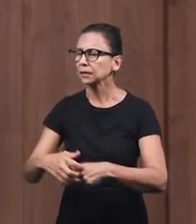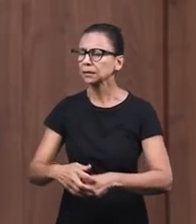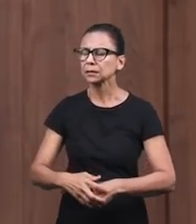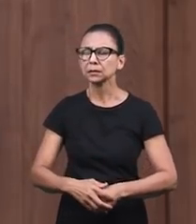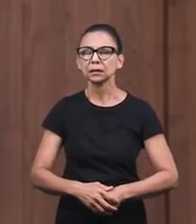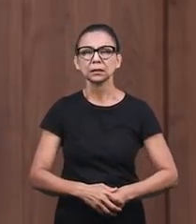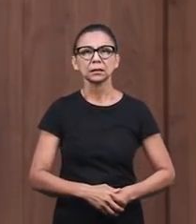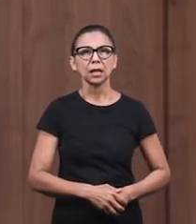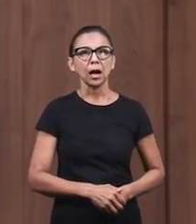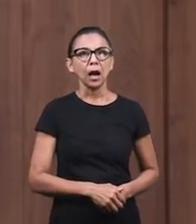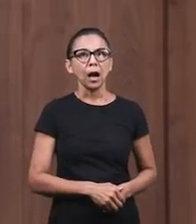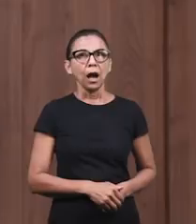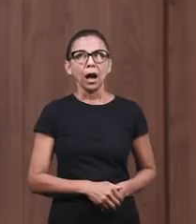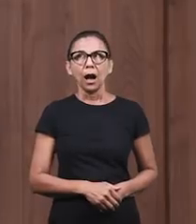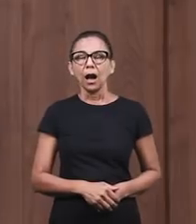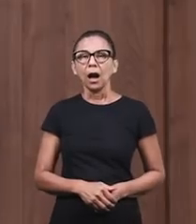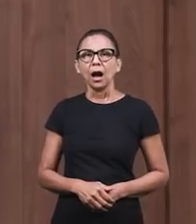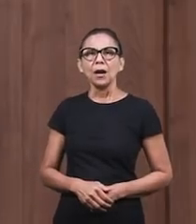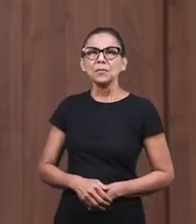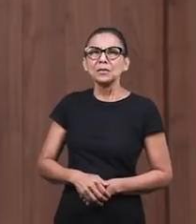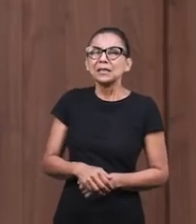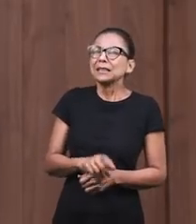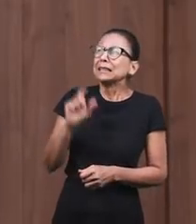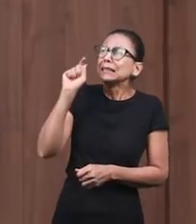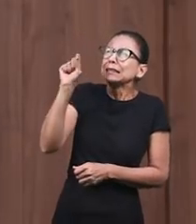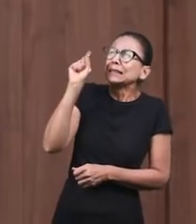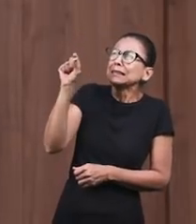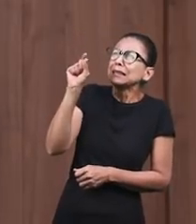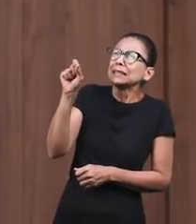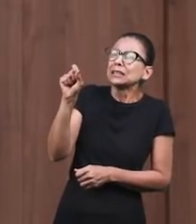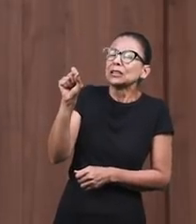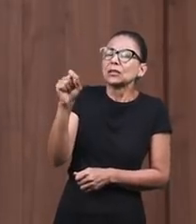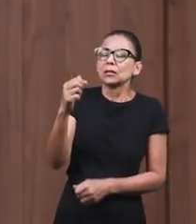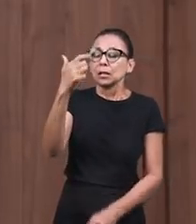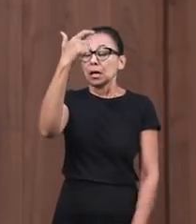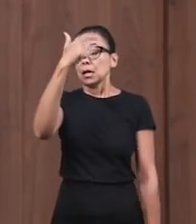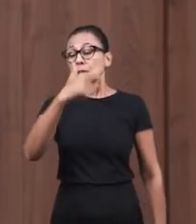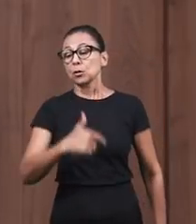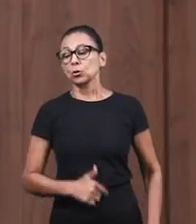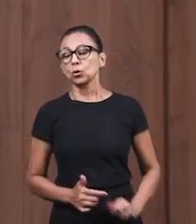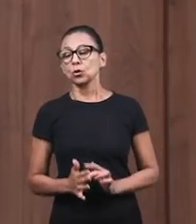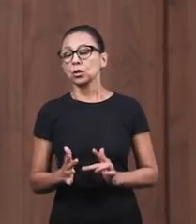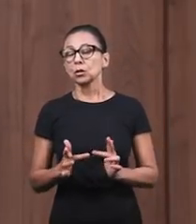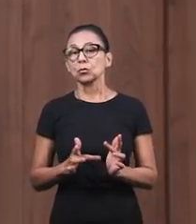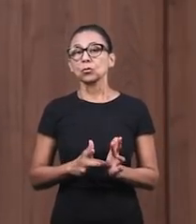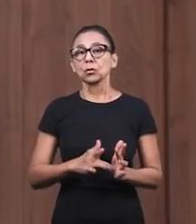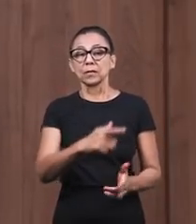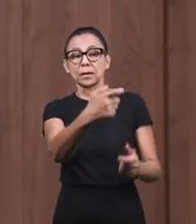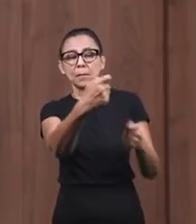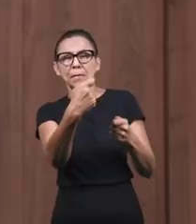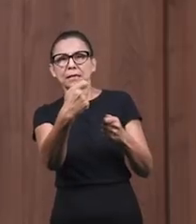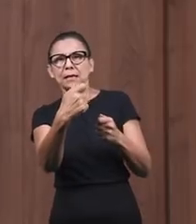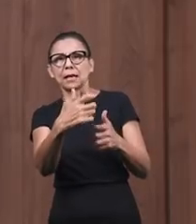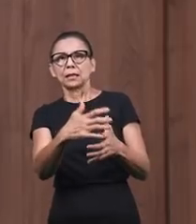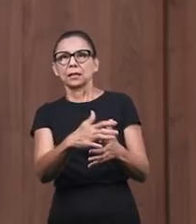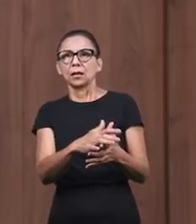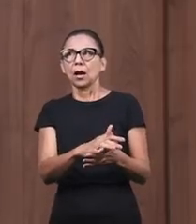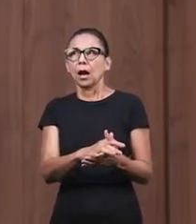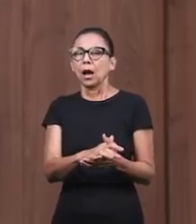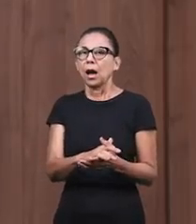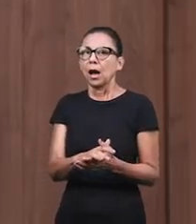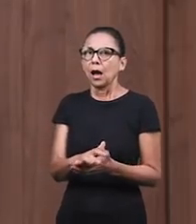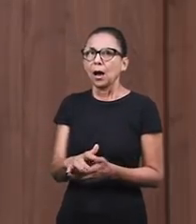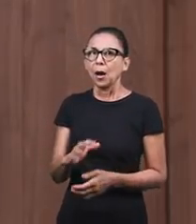Senhor? E aquela voz disse: Eu sou Jesus a quem tu persegues. Naquele momento, Paulo caiu